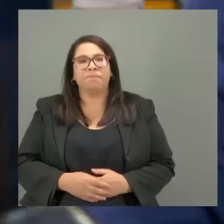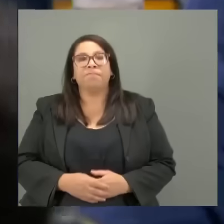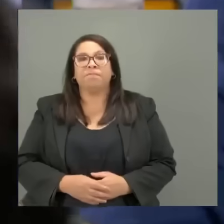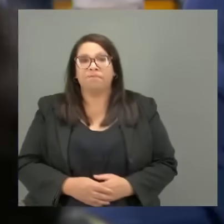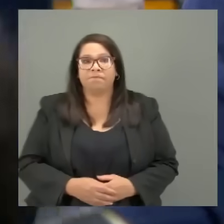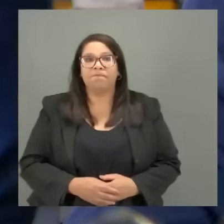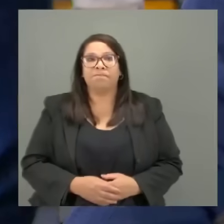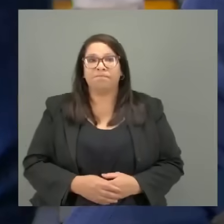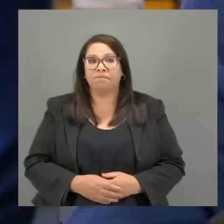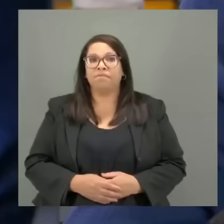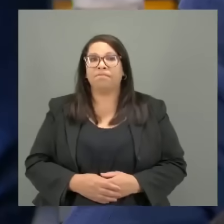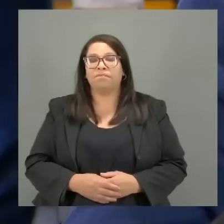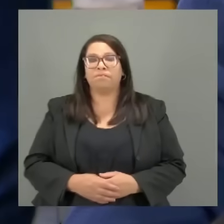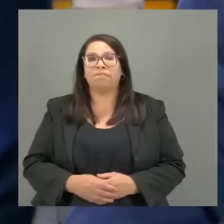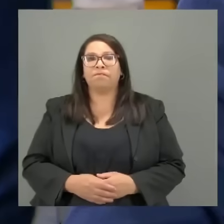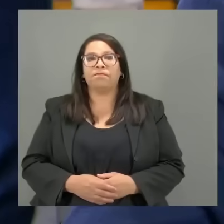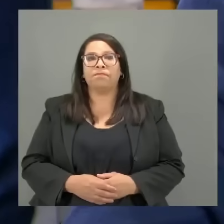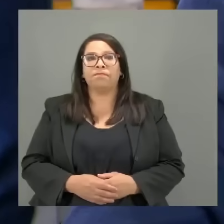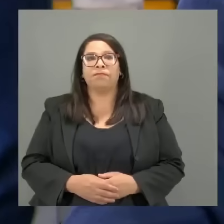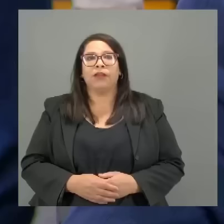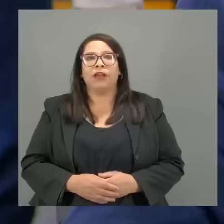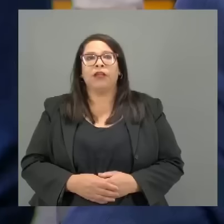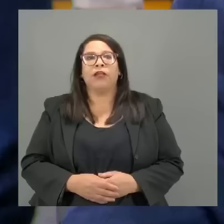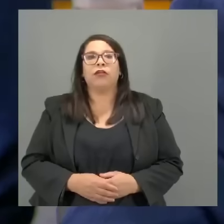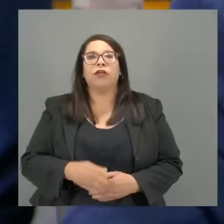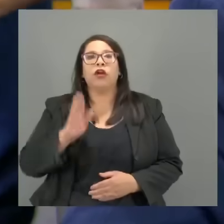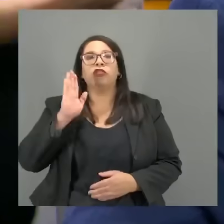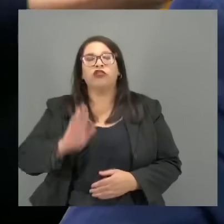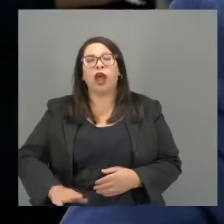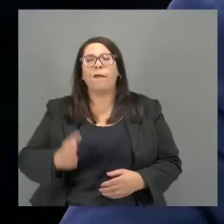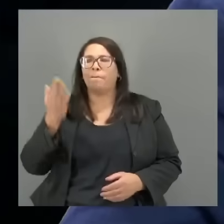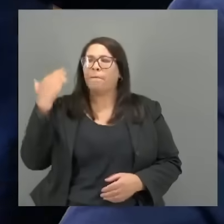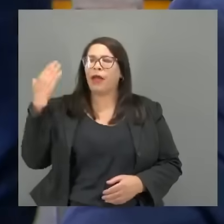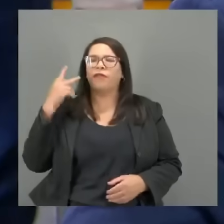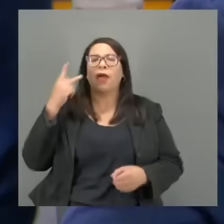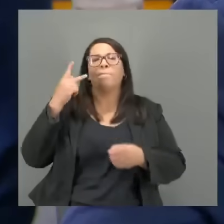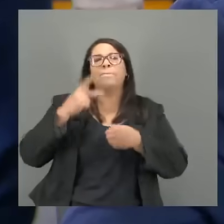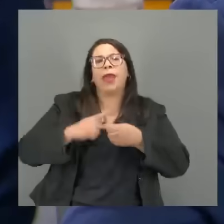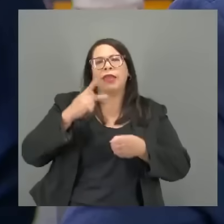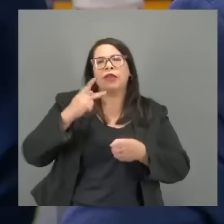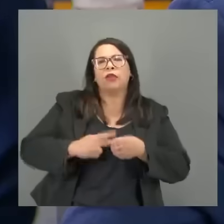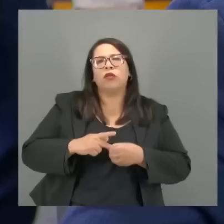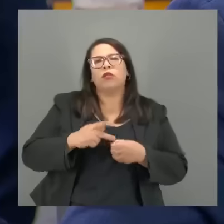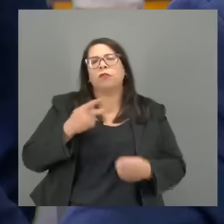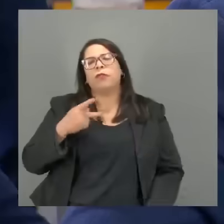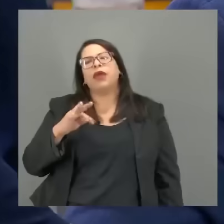nós tivemos aqui, na época do Petrolão, do Mensalão,